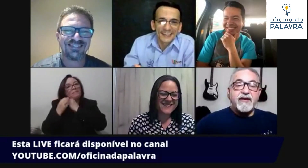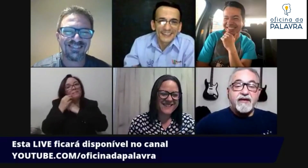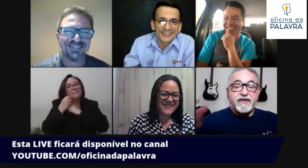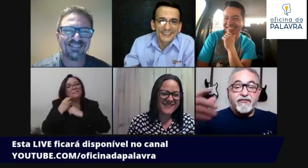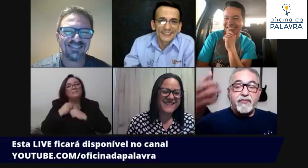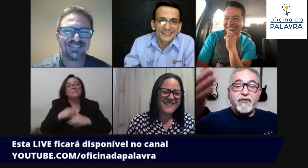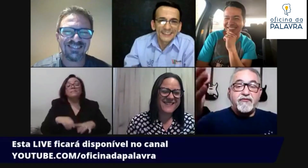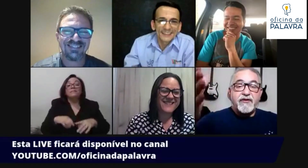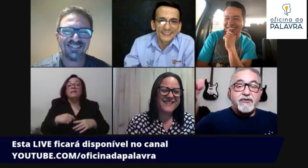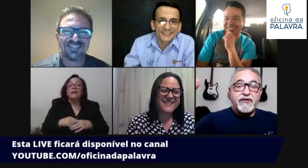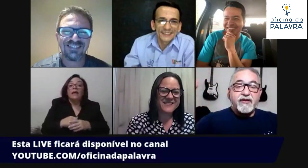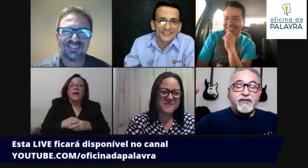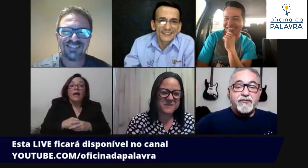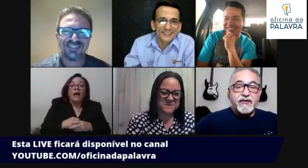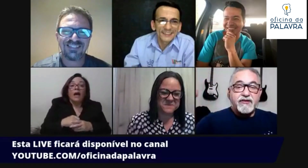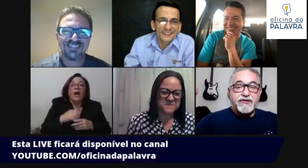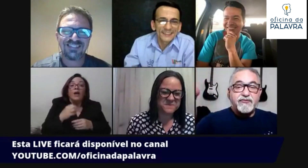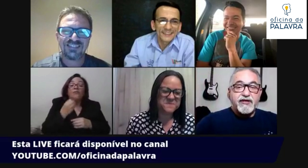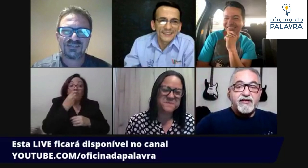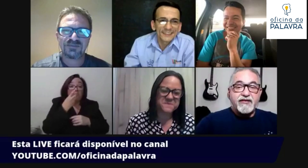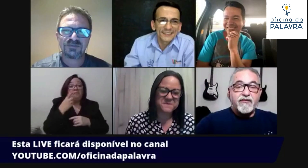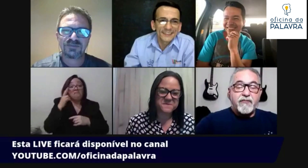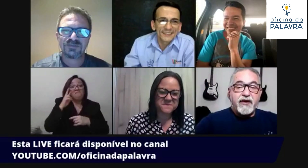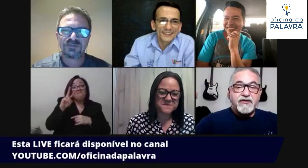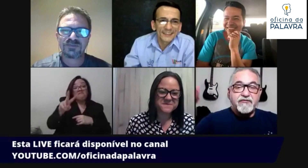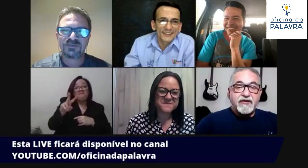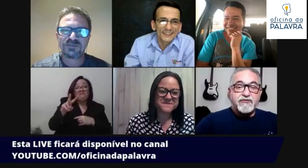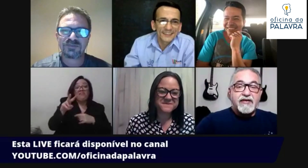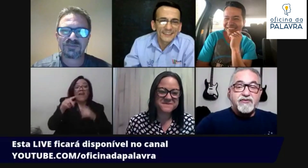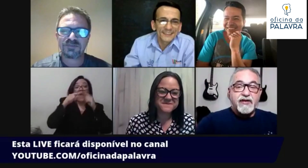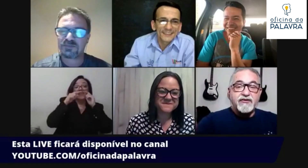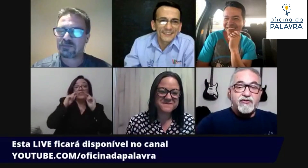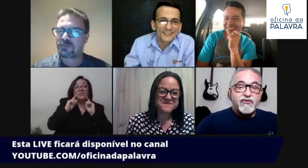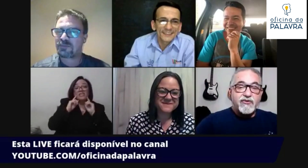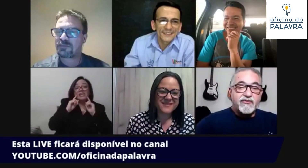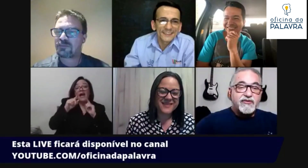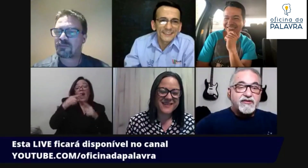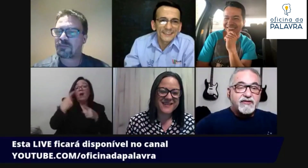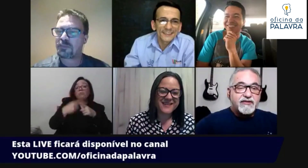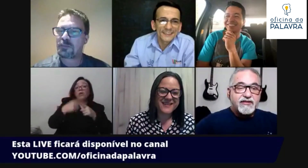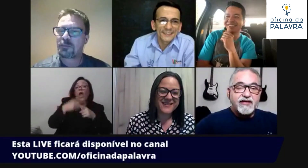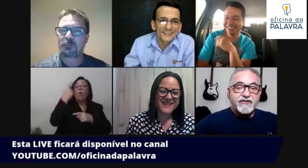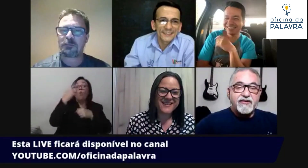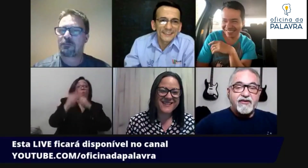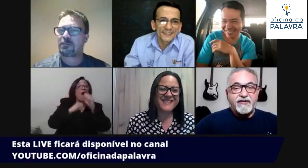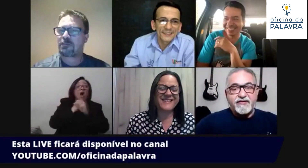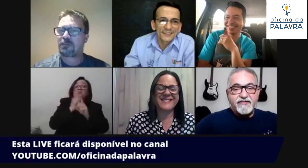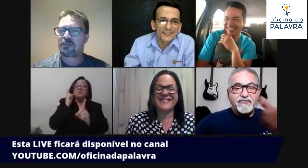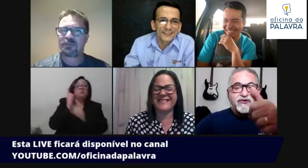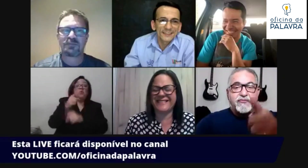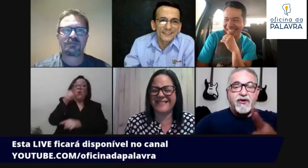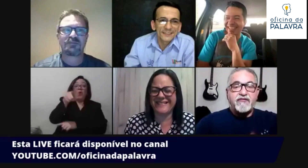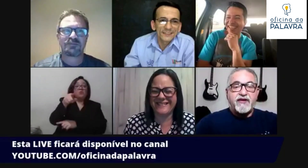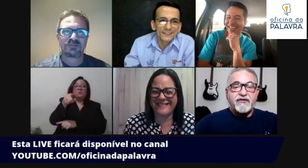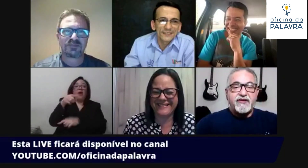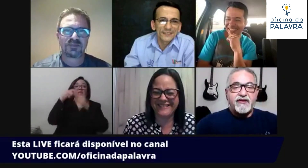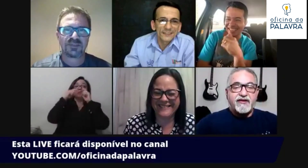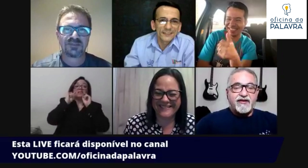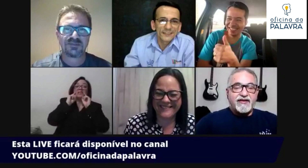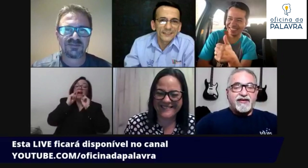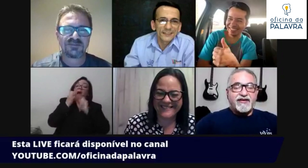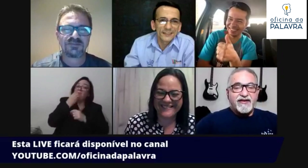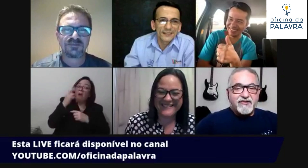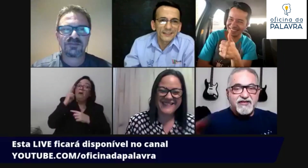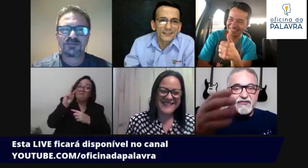E também foi bom ver a Dona Irã, porque a gente morando aí tão perto, já faz quase um ano que eu não encontro com esse cidadão aí. Olha, muito bom revê-la, Dona